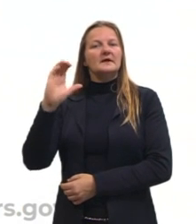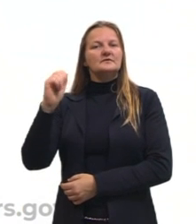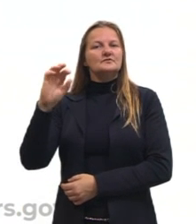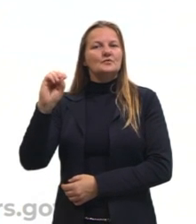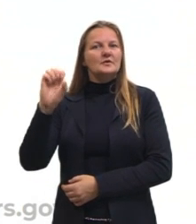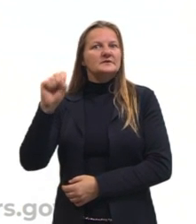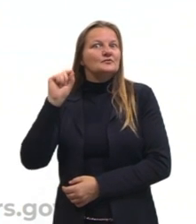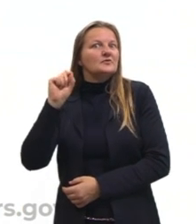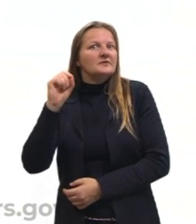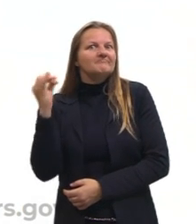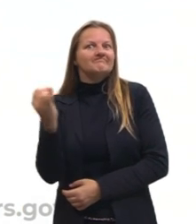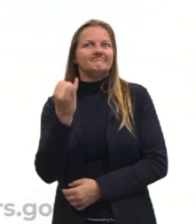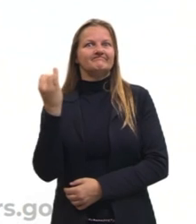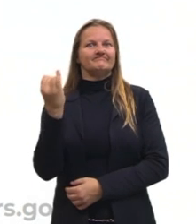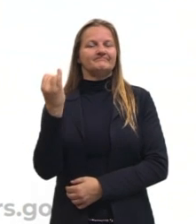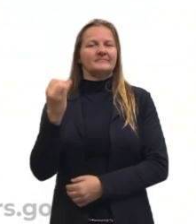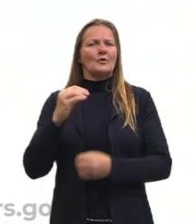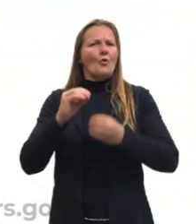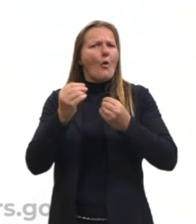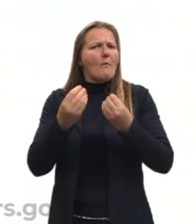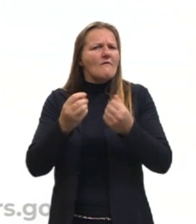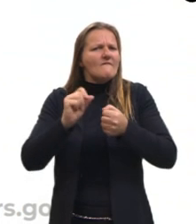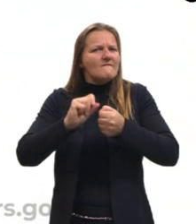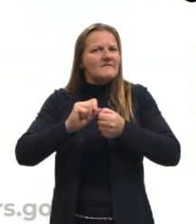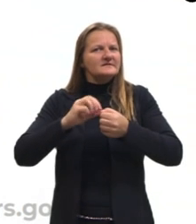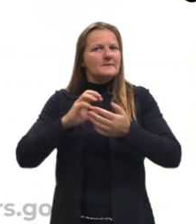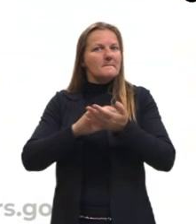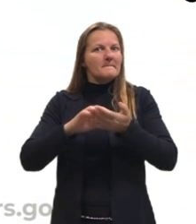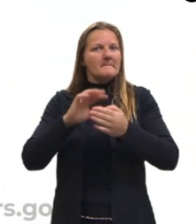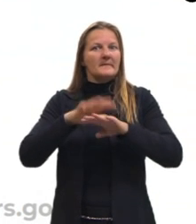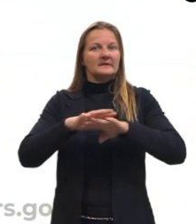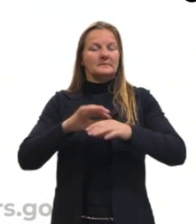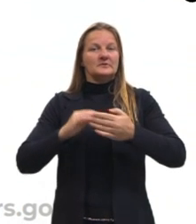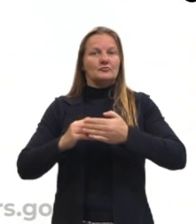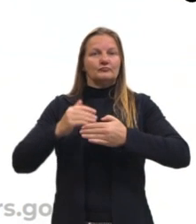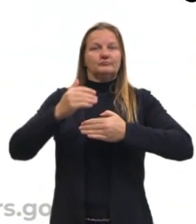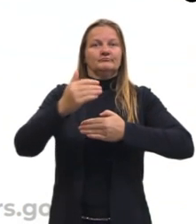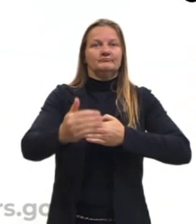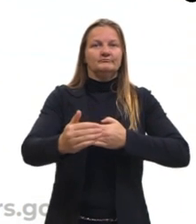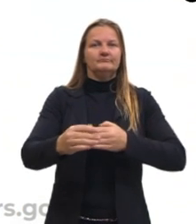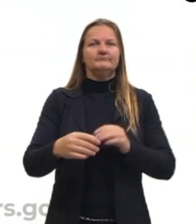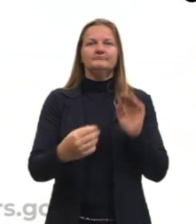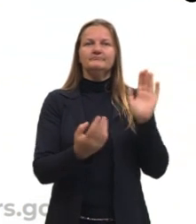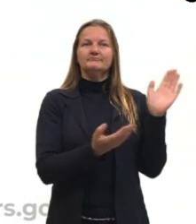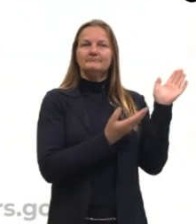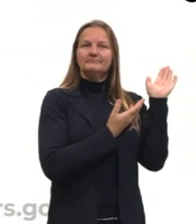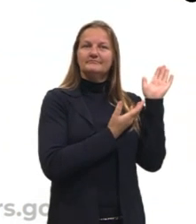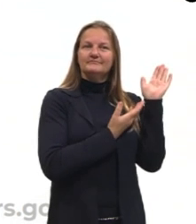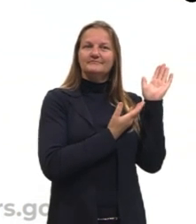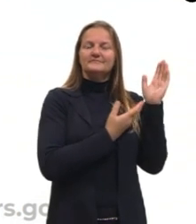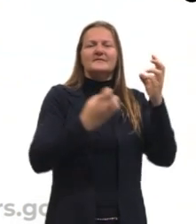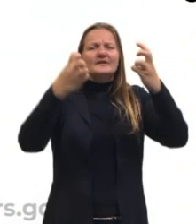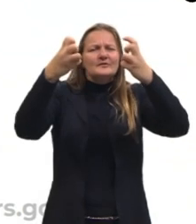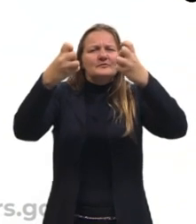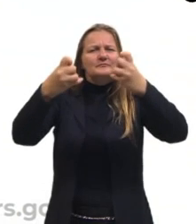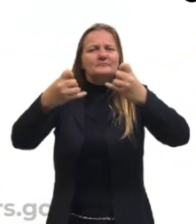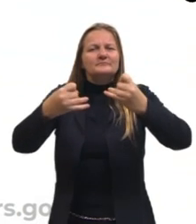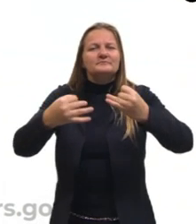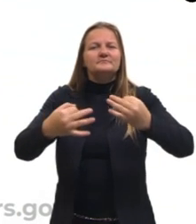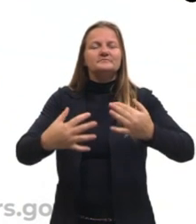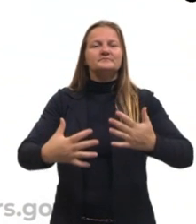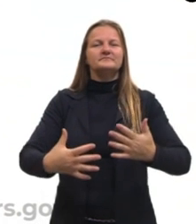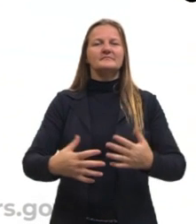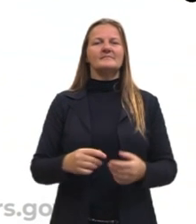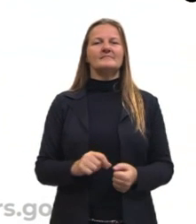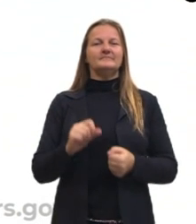e como nós vamos além delas né hoje eu trouxe aqui então uma breve explicativa do que são